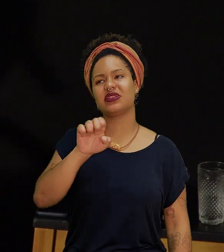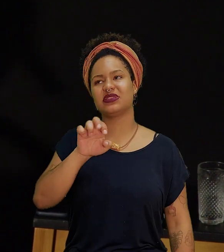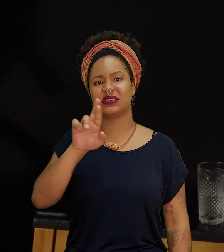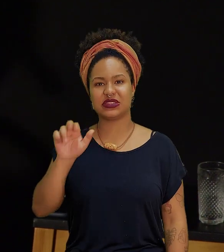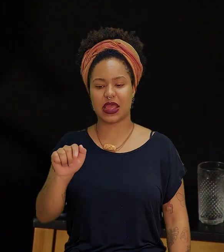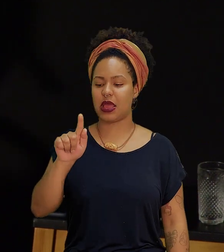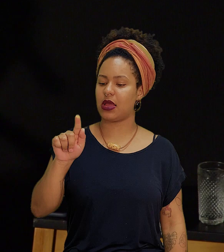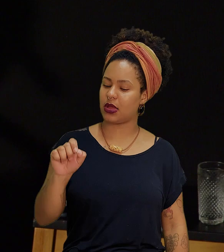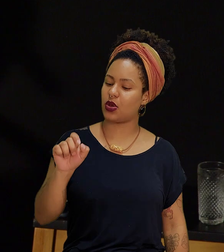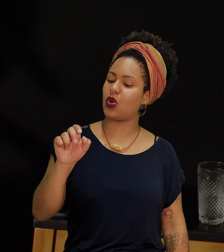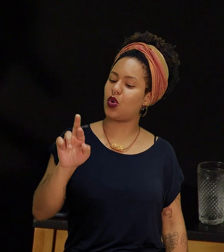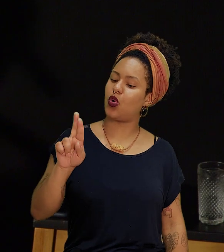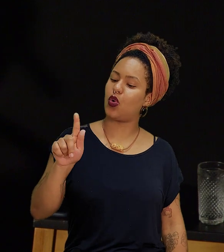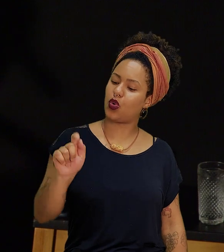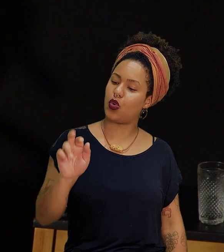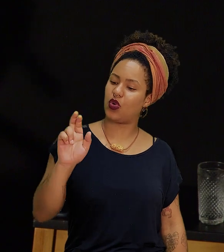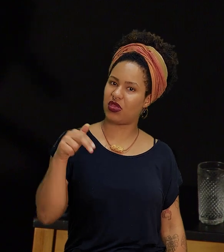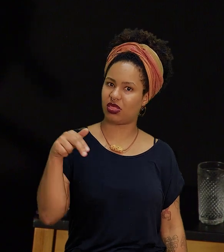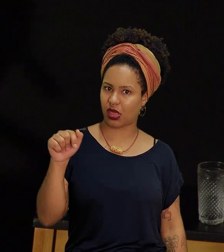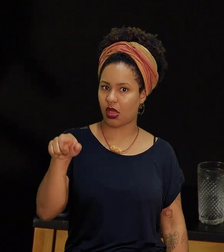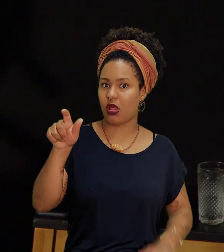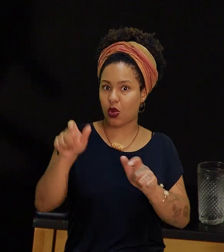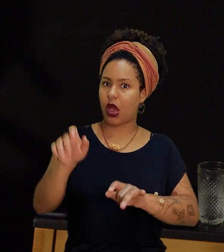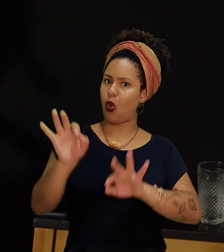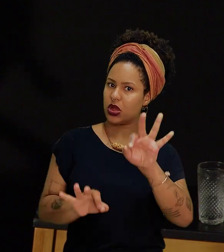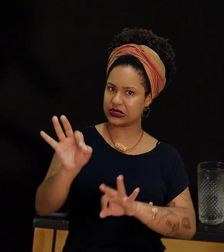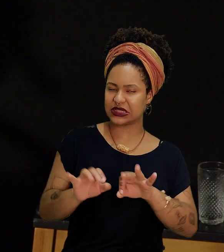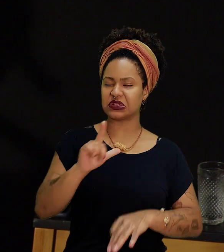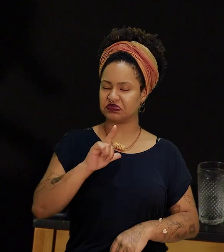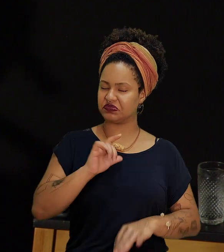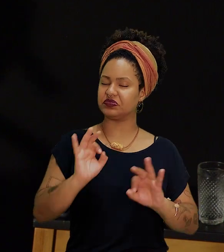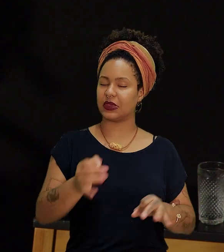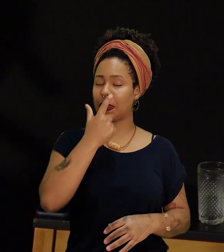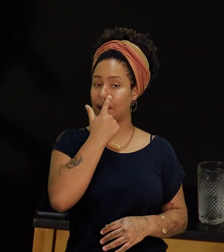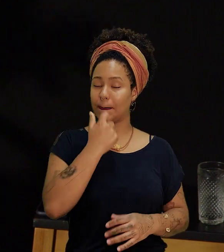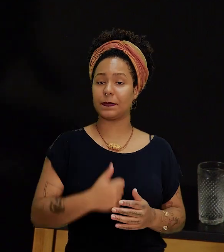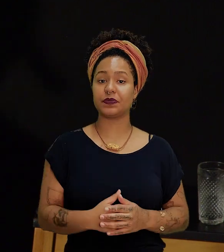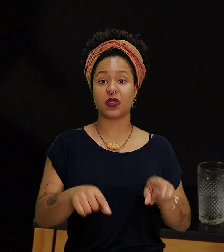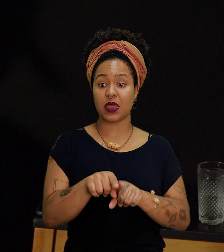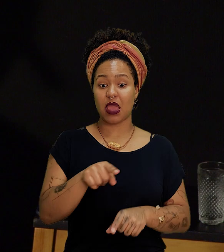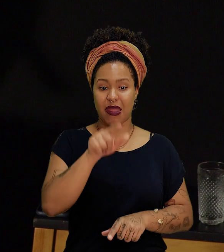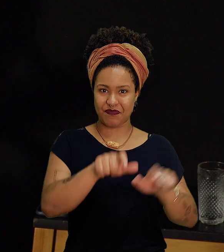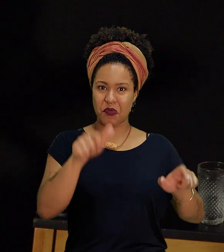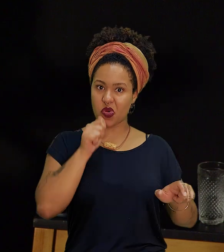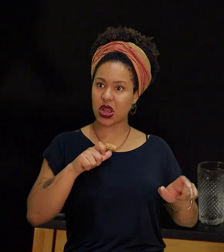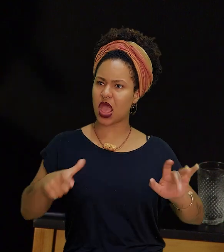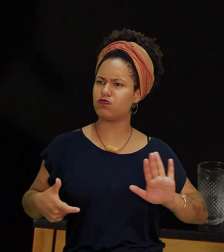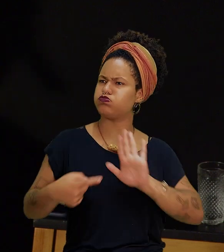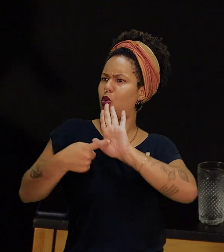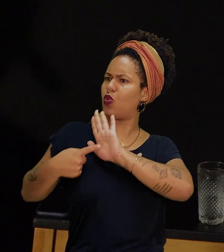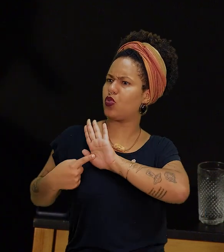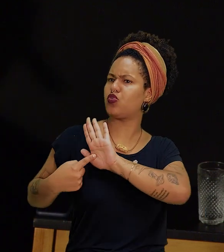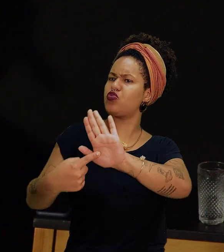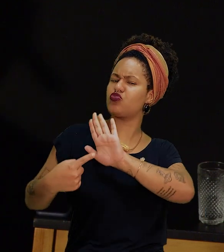Serra da Borborema, que é uma região ali bastante organizada, em que elas denunciam